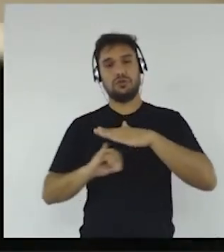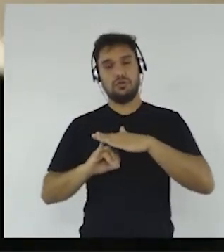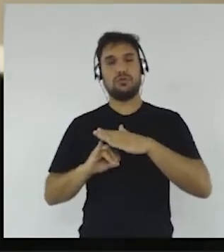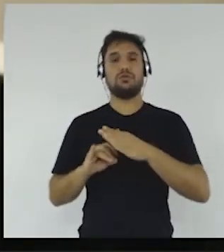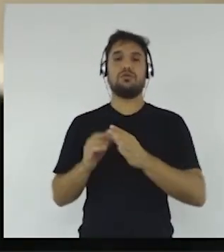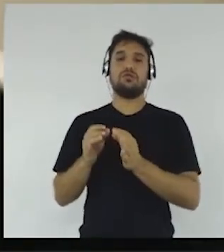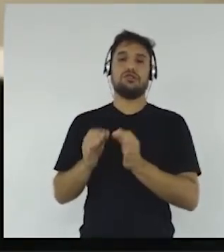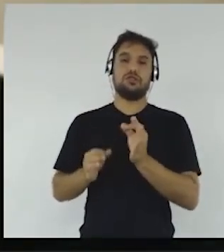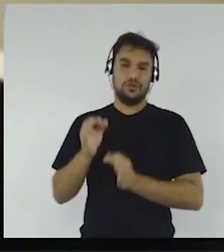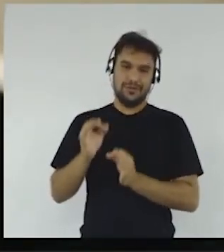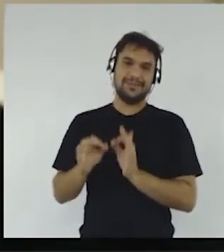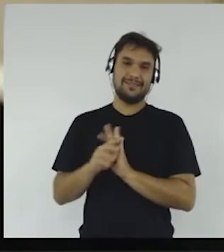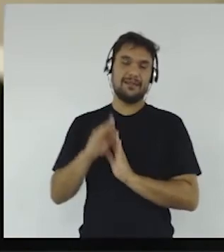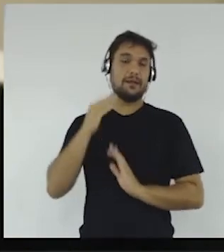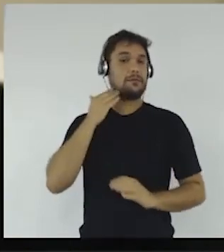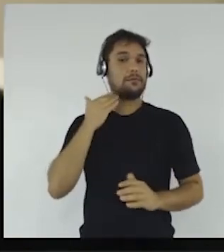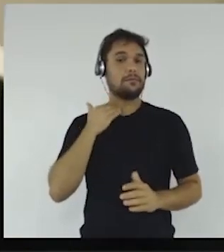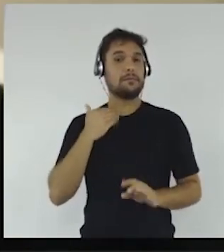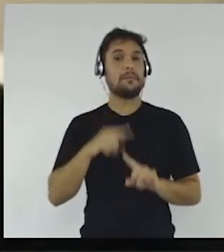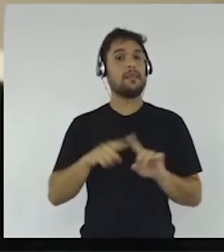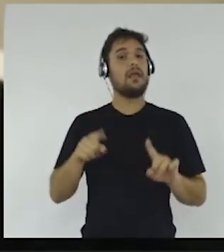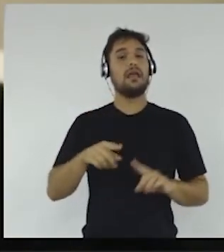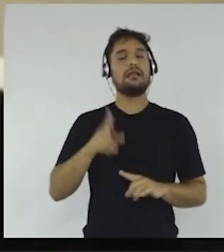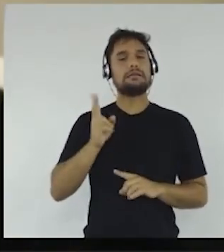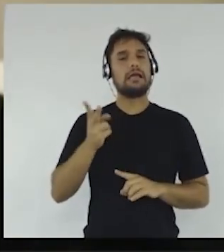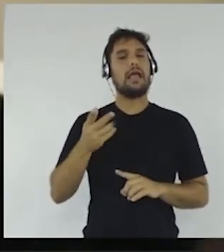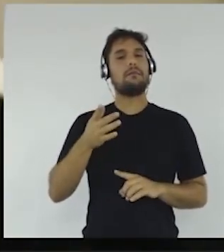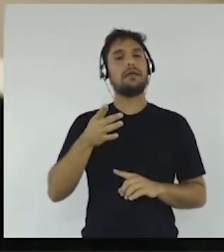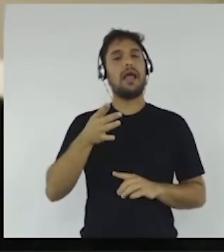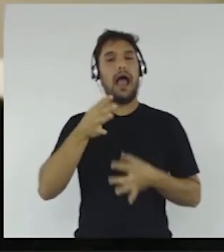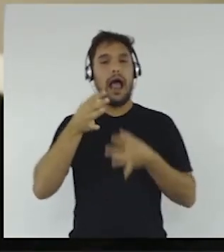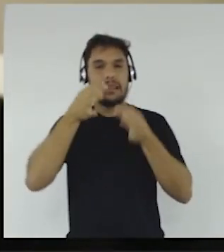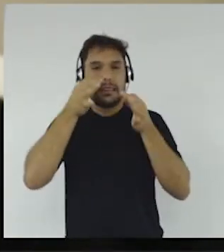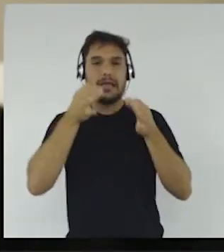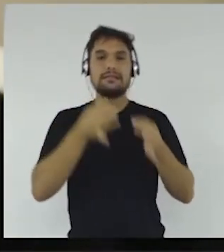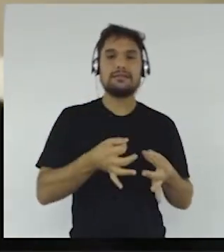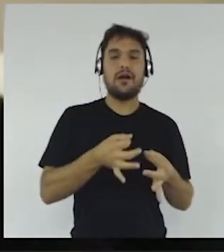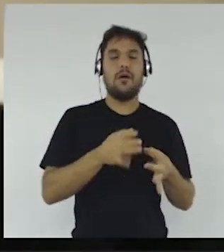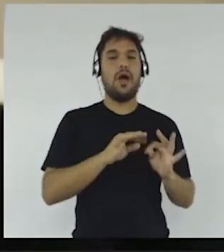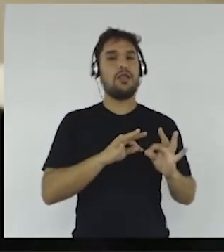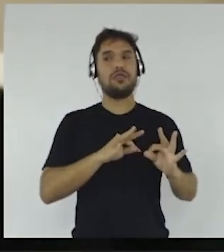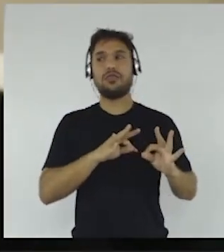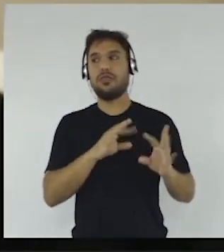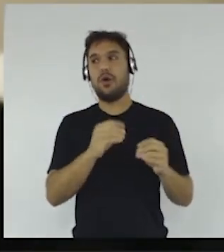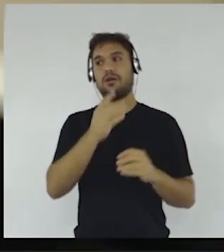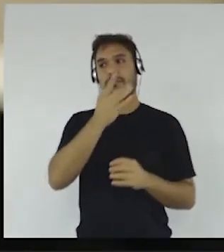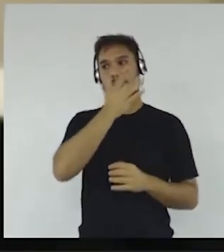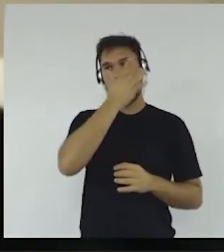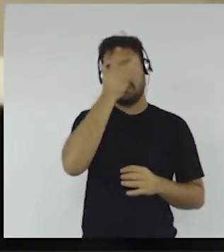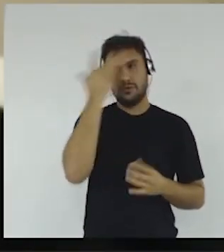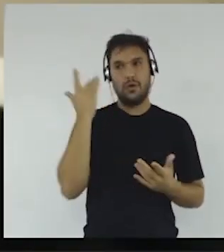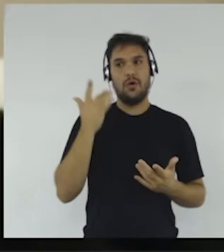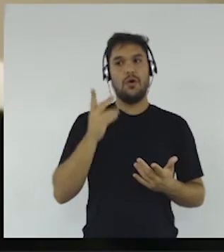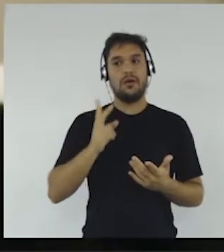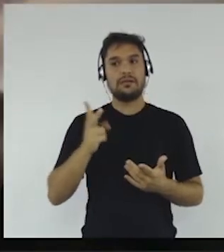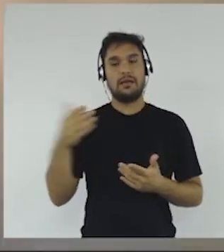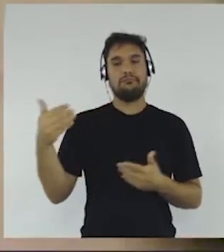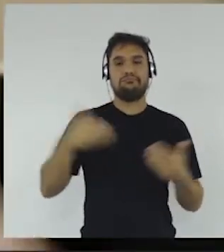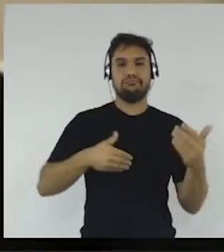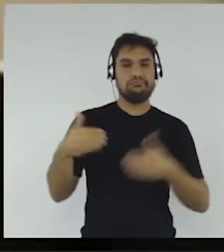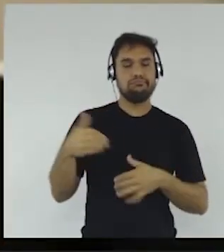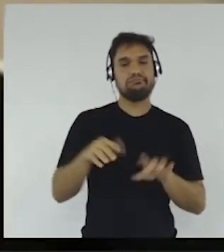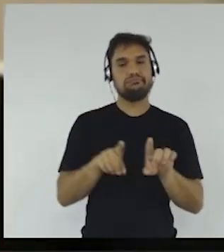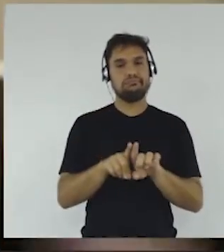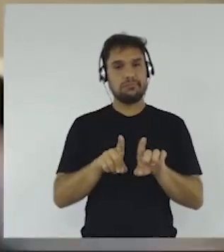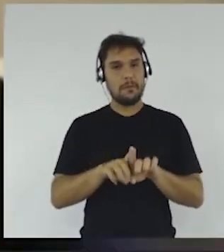ele nunca deixou de dar atenção a qualquer pessoa, a todos que fossem até ele, e